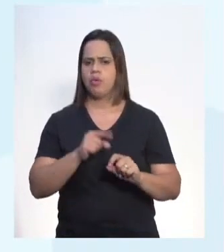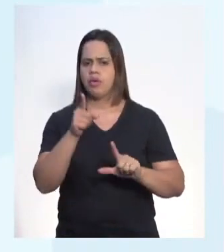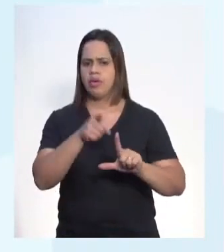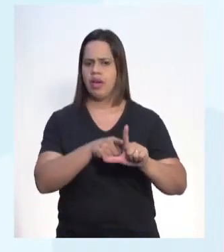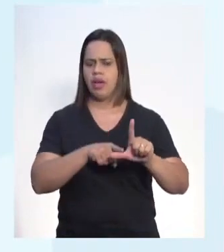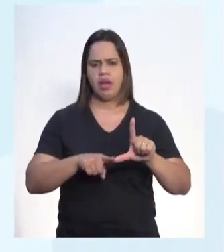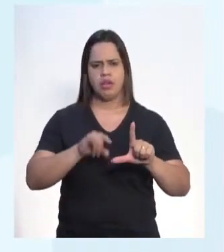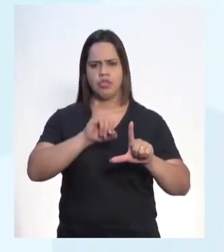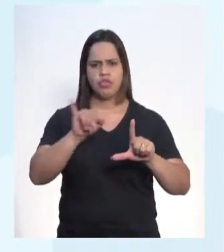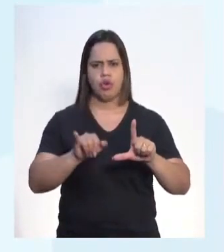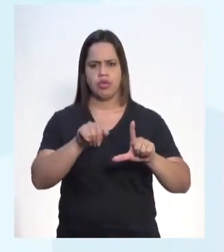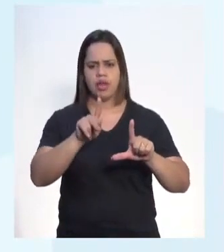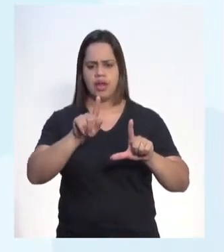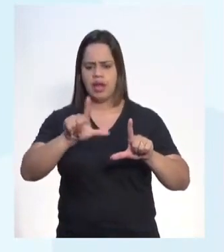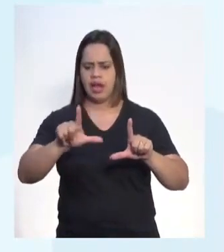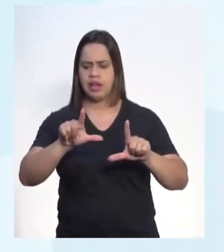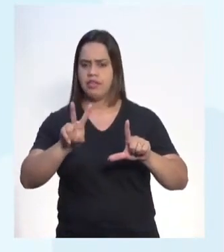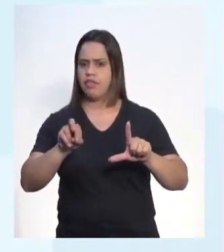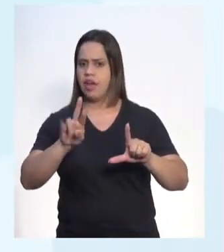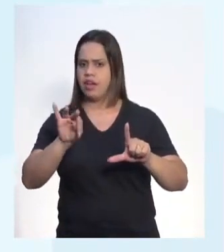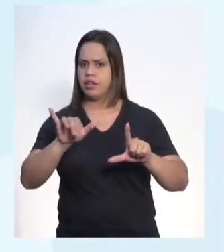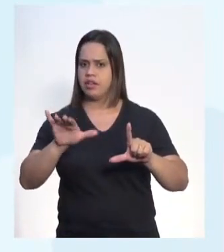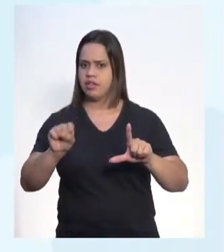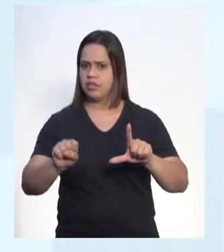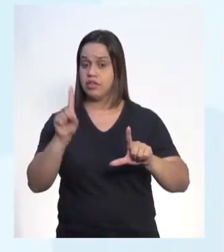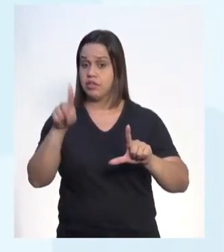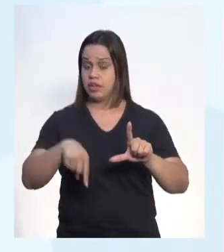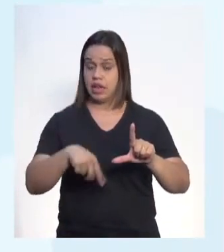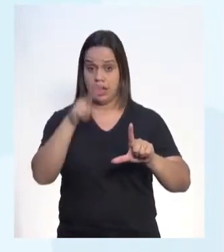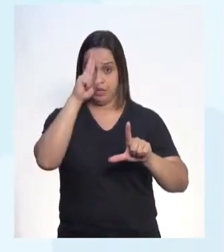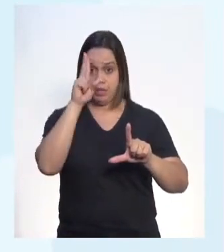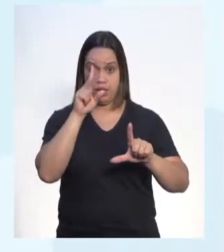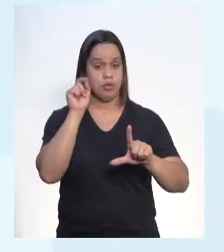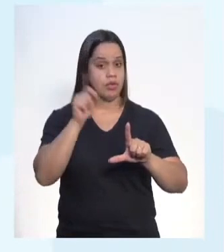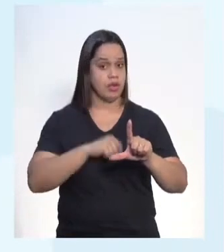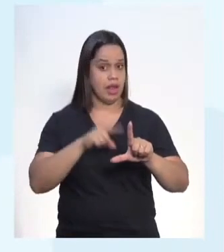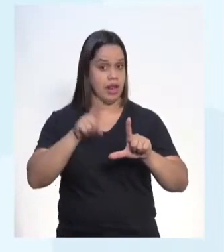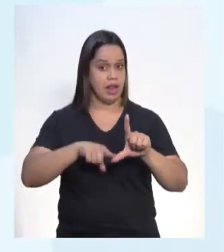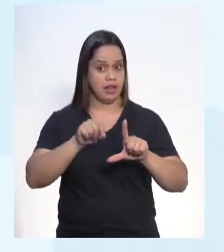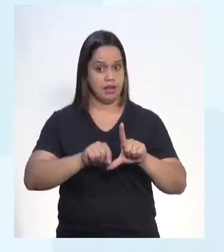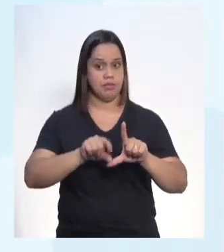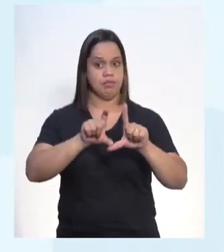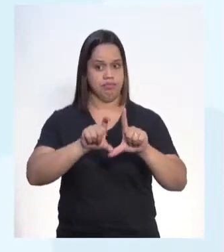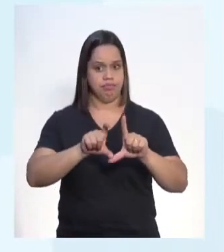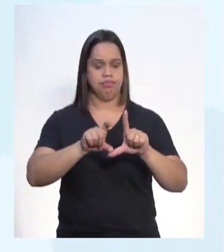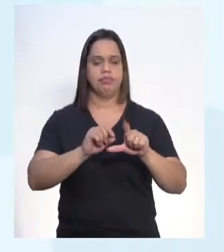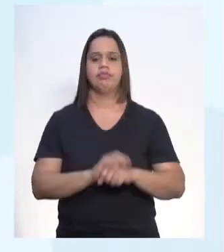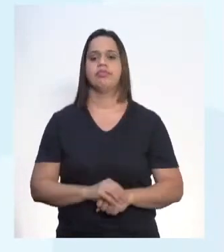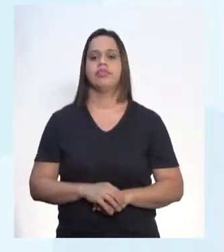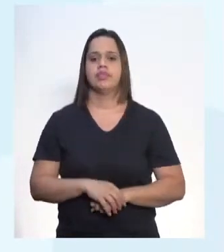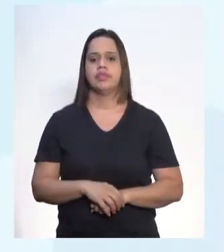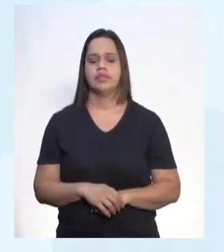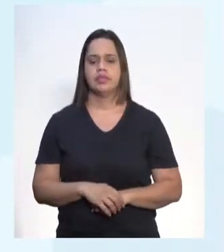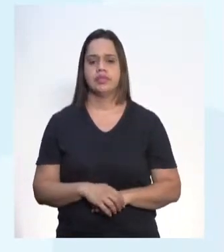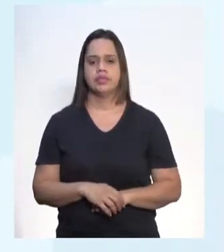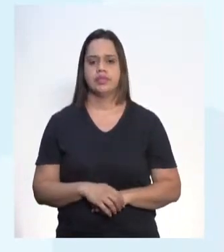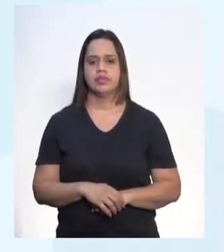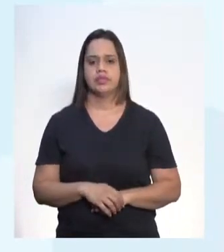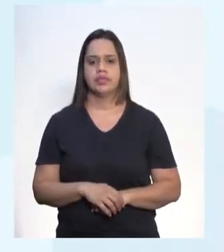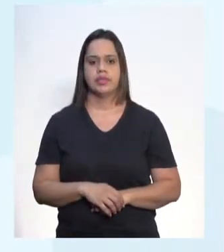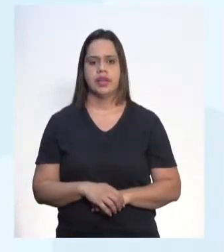de J, K e L? Lembra, vértices, letras maiúsculas. Quais são os lados